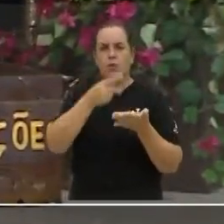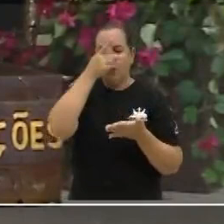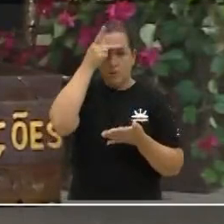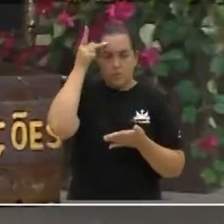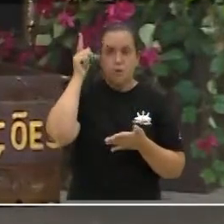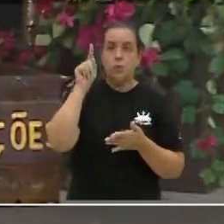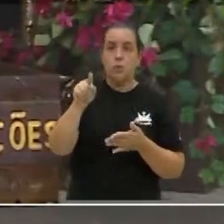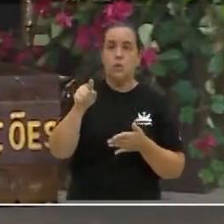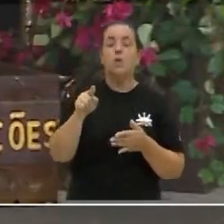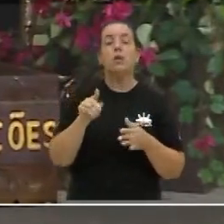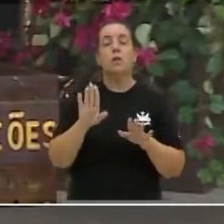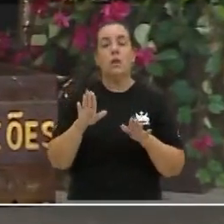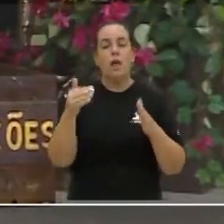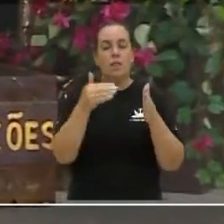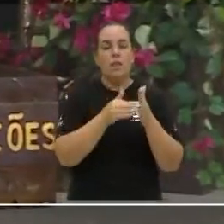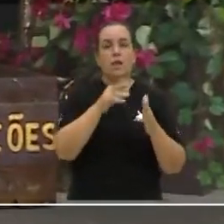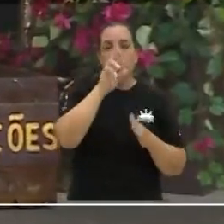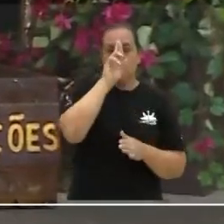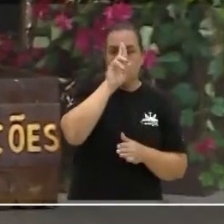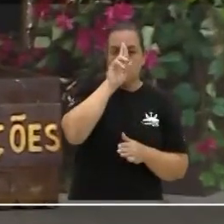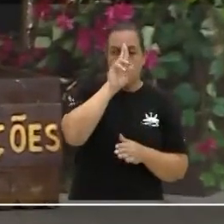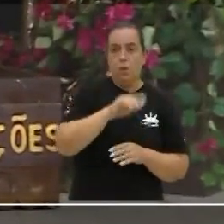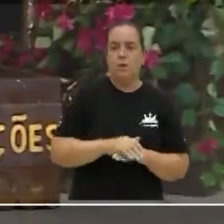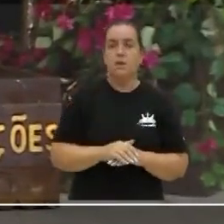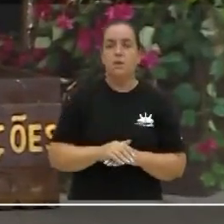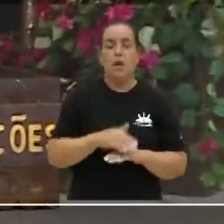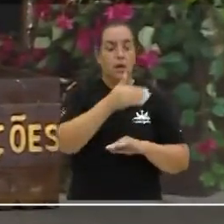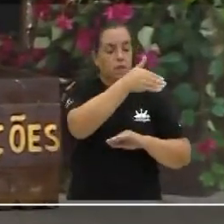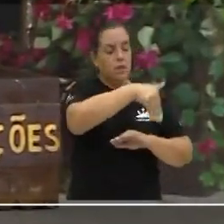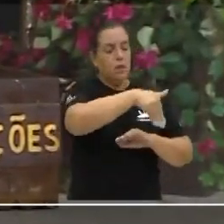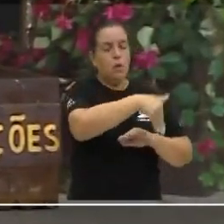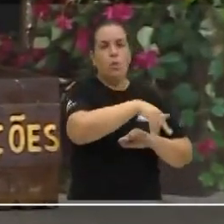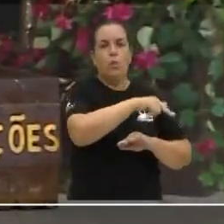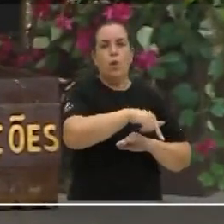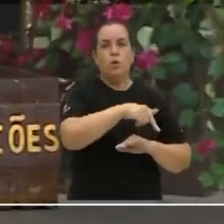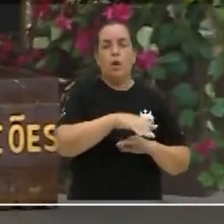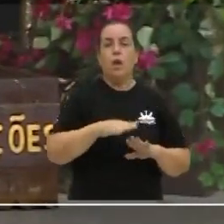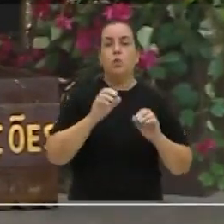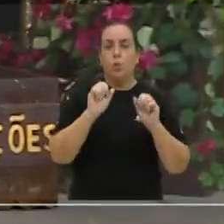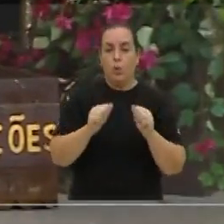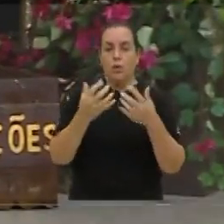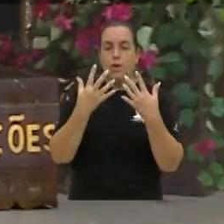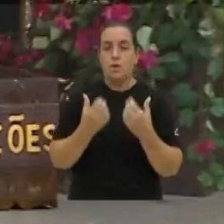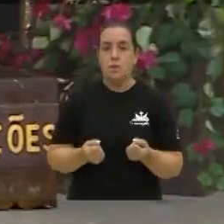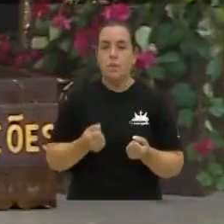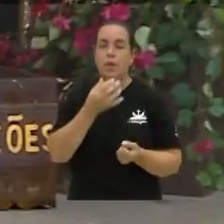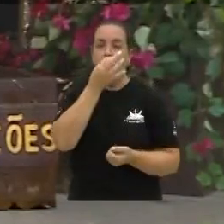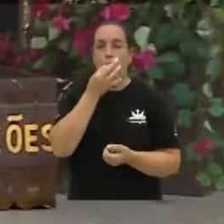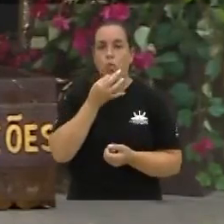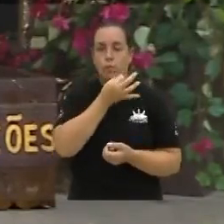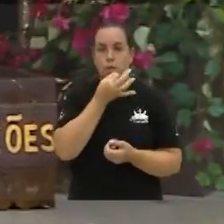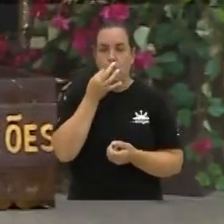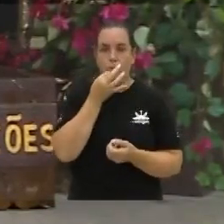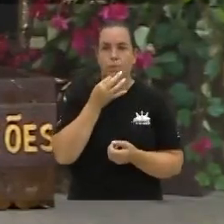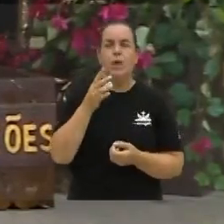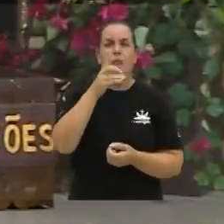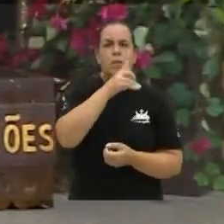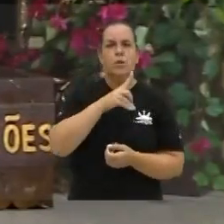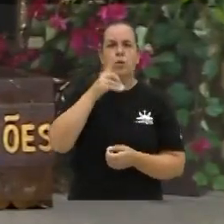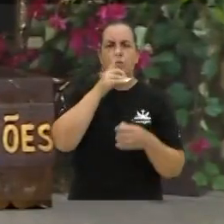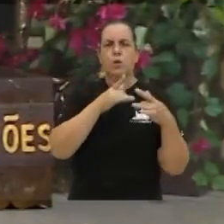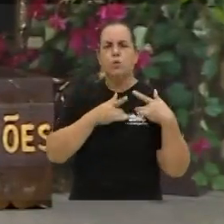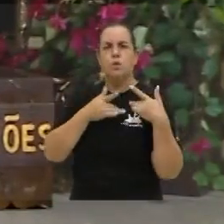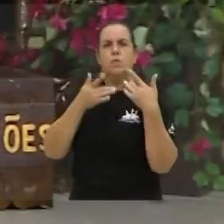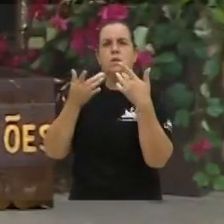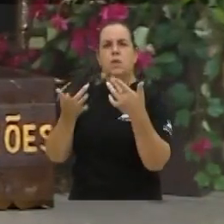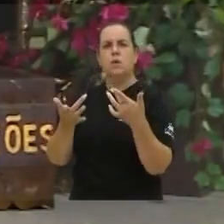marcaram. Até às 12 horas, na lateral da igreja, poderão receber a Santa Comunhão. Gente, é domingo de